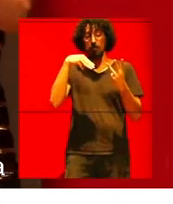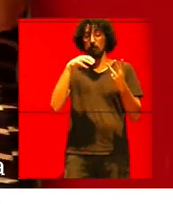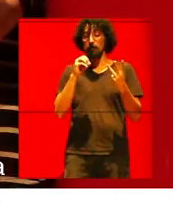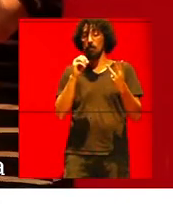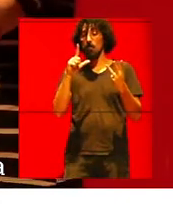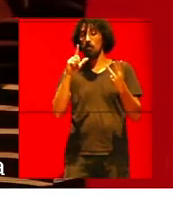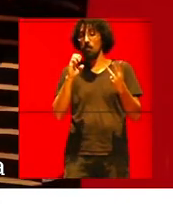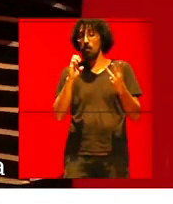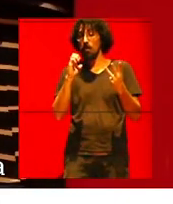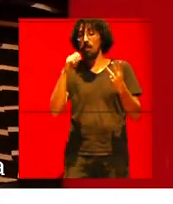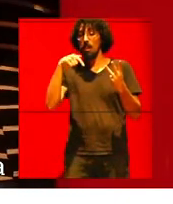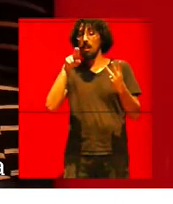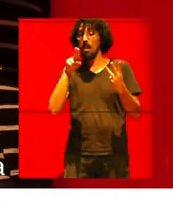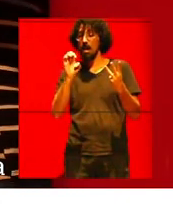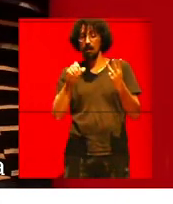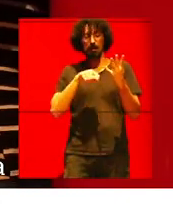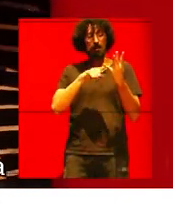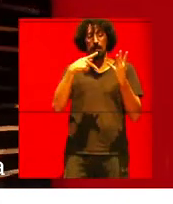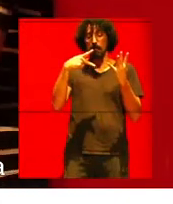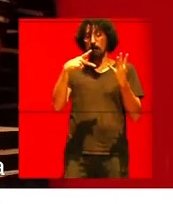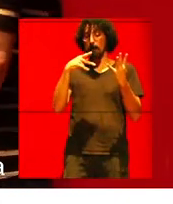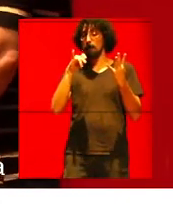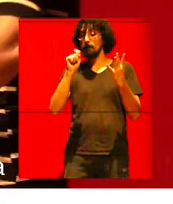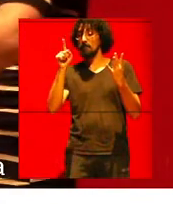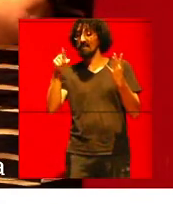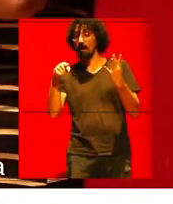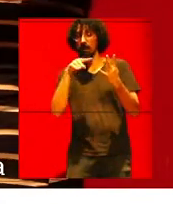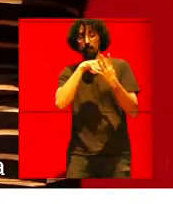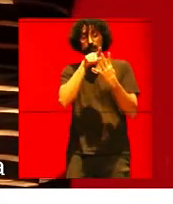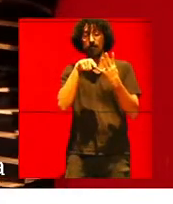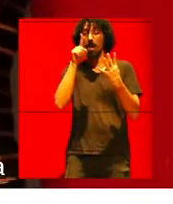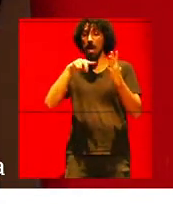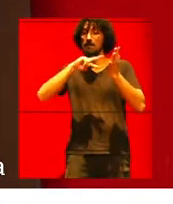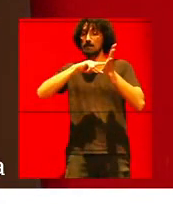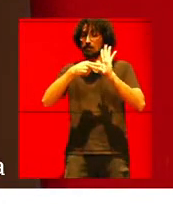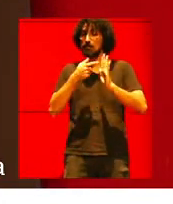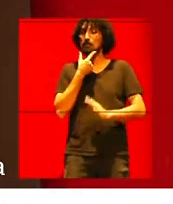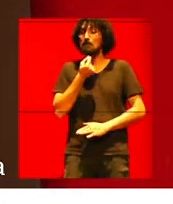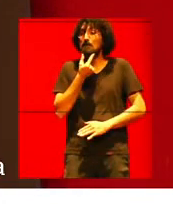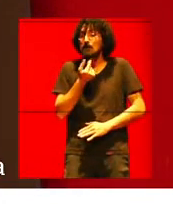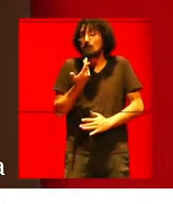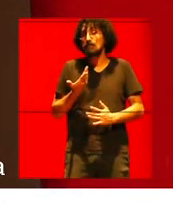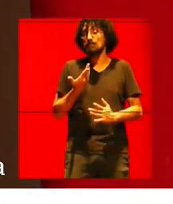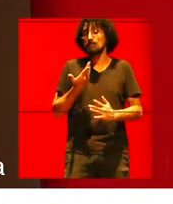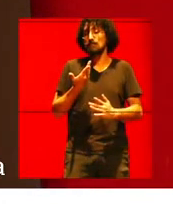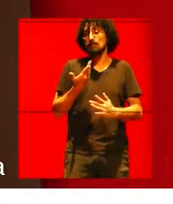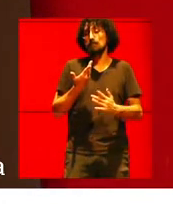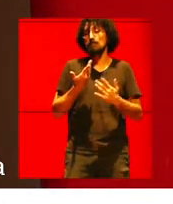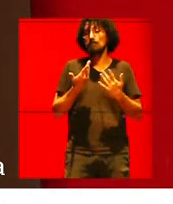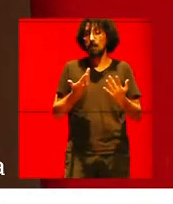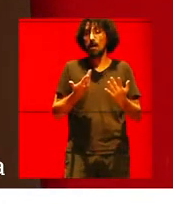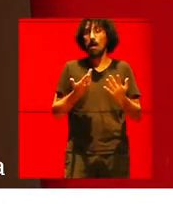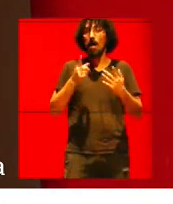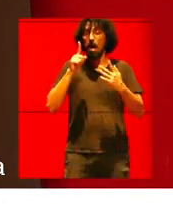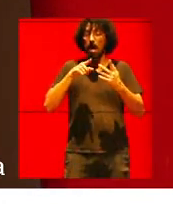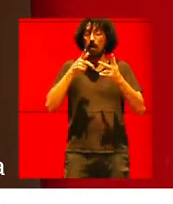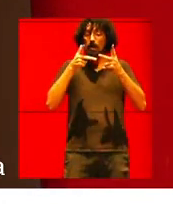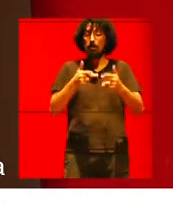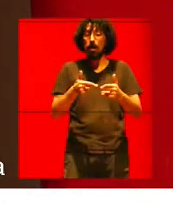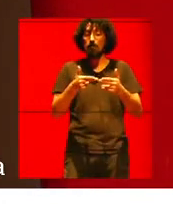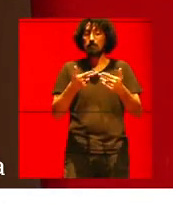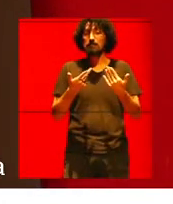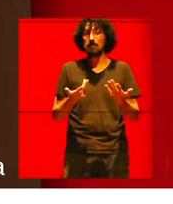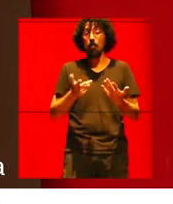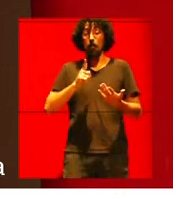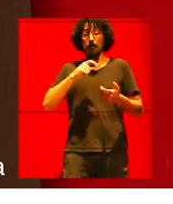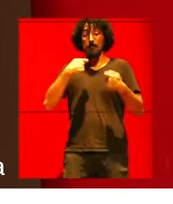Né? Tudo isso seriam palavras que também se referiam ou se referem a menino, guri, moleque. Então a gente